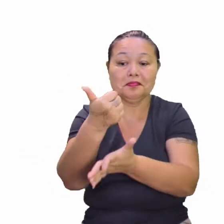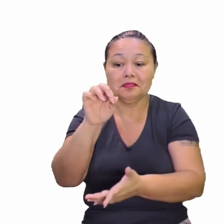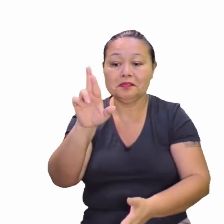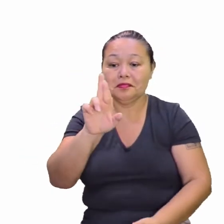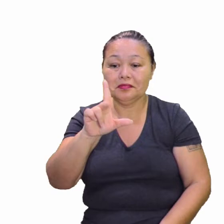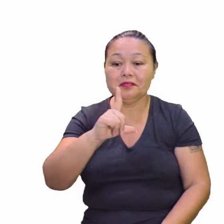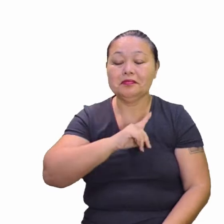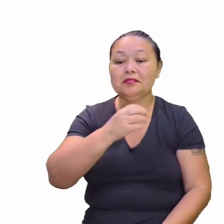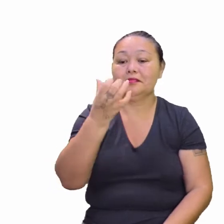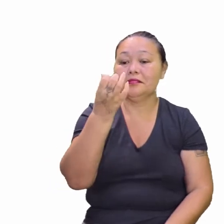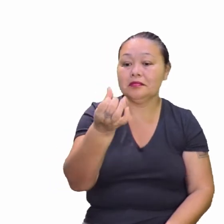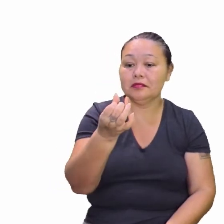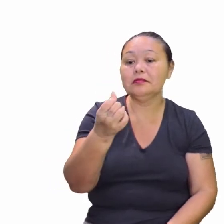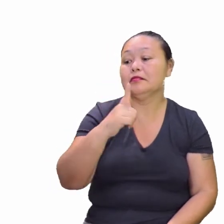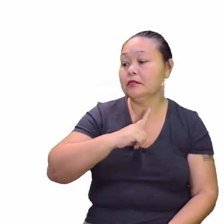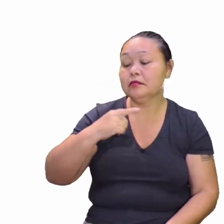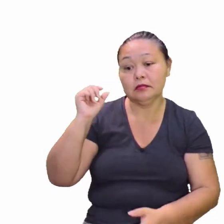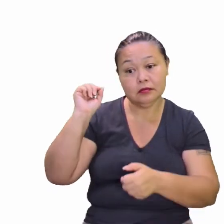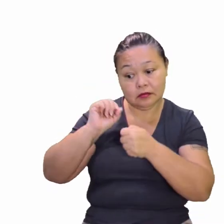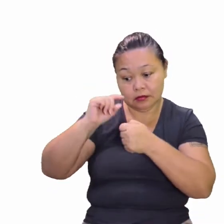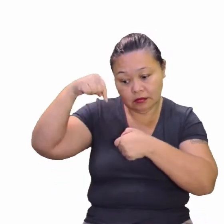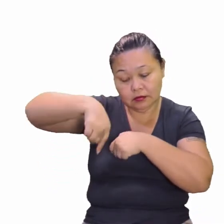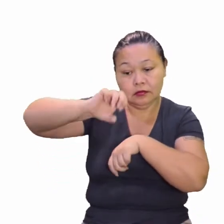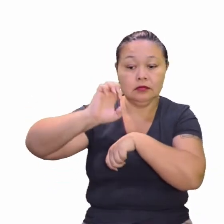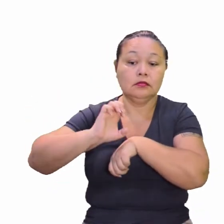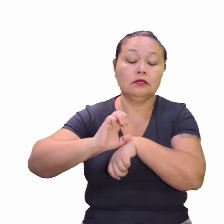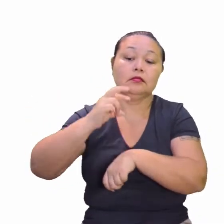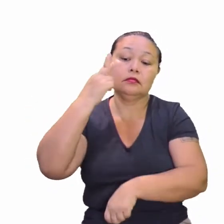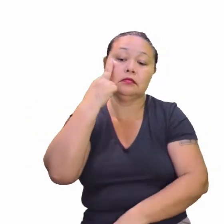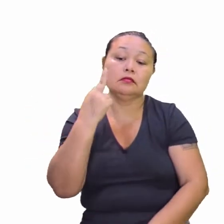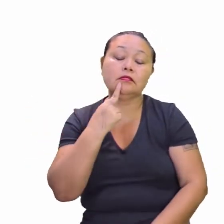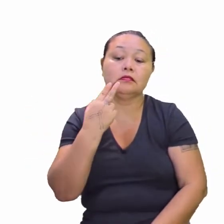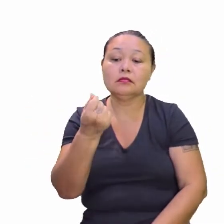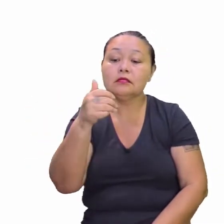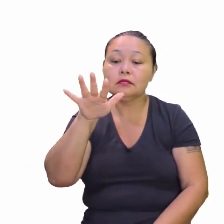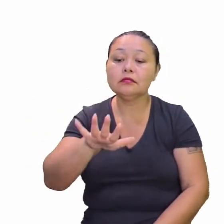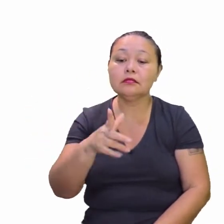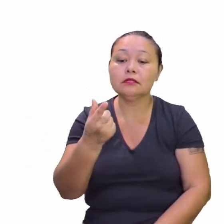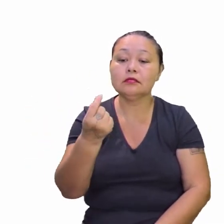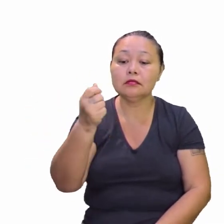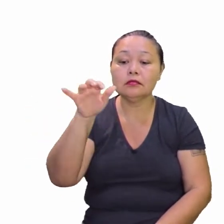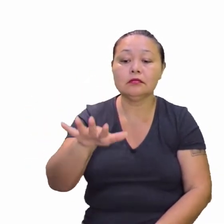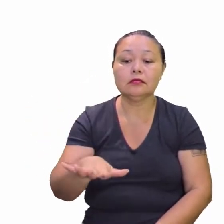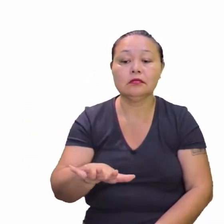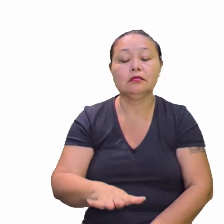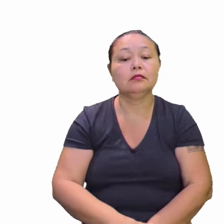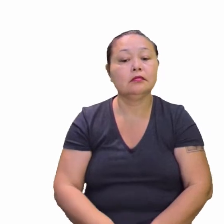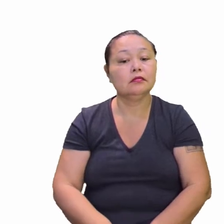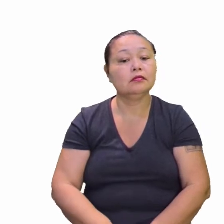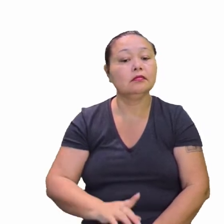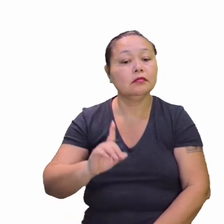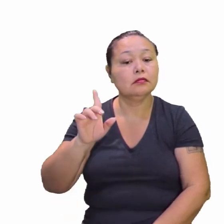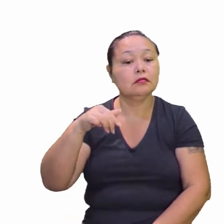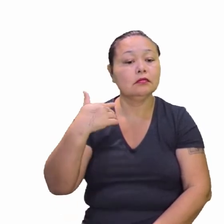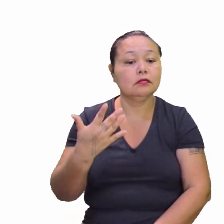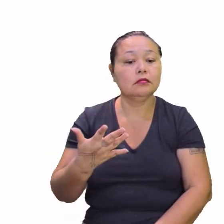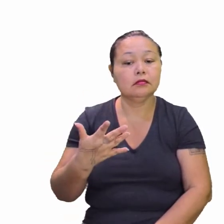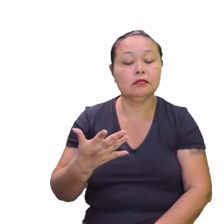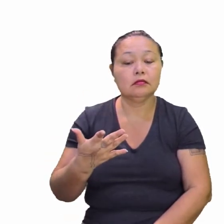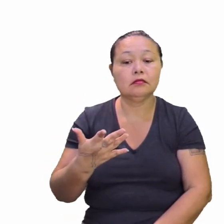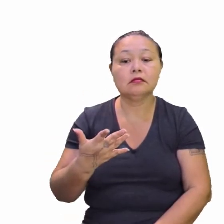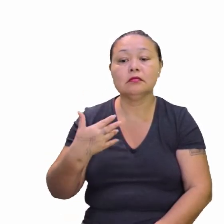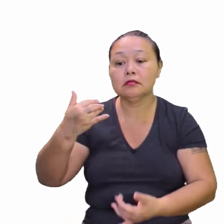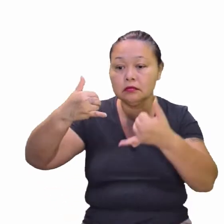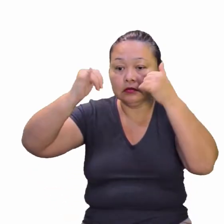6 abacaxi, porque é produzido aqui no estado. Então, assim, ela tem... E é baratinho, né? Barato. E aí a gente tem